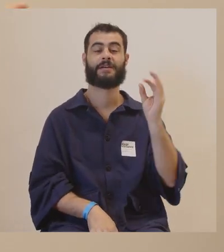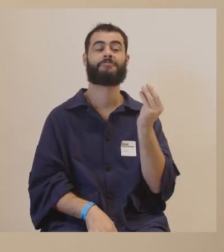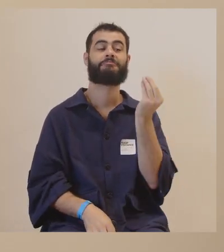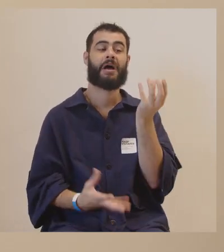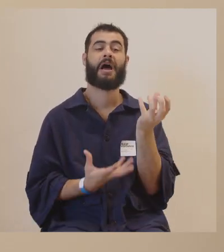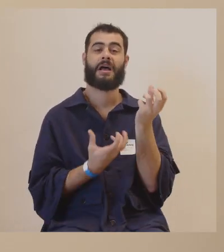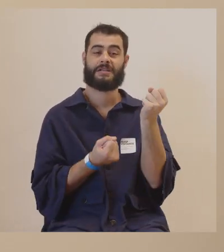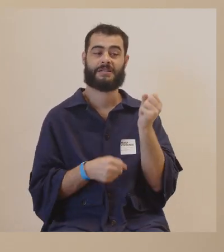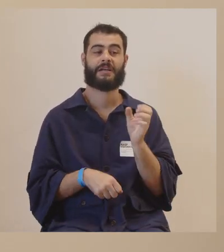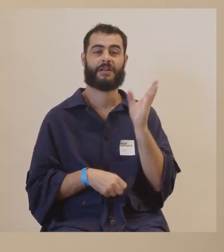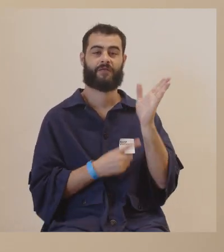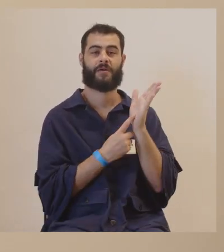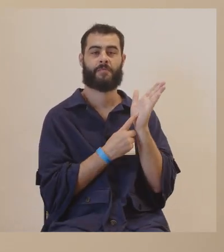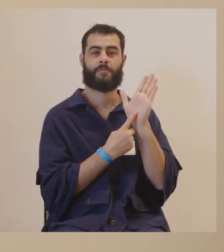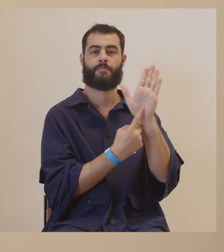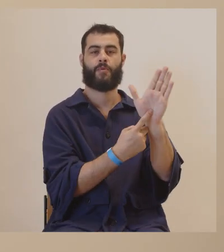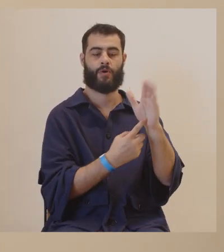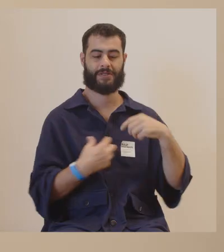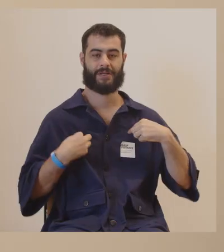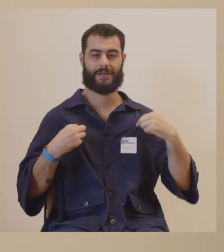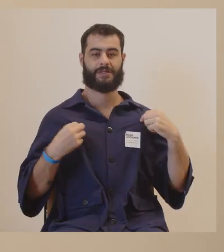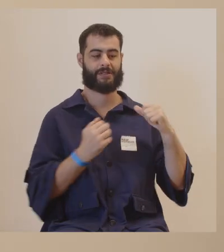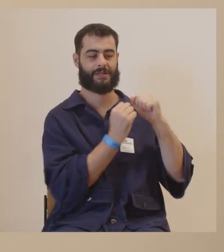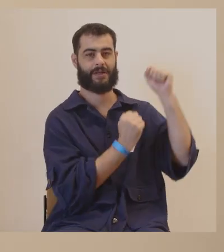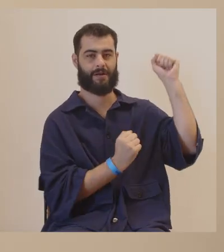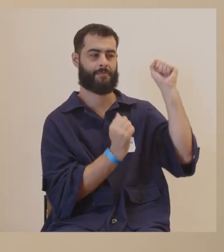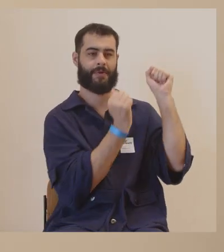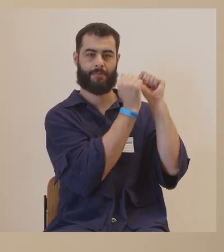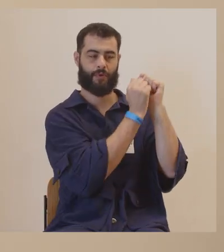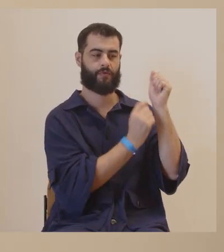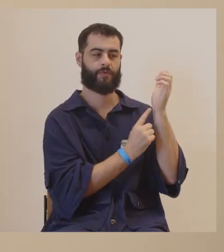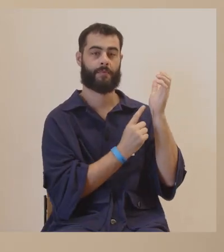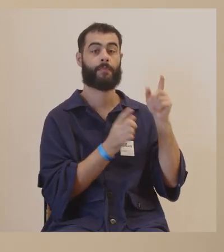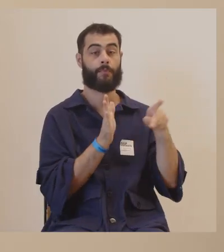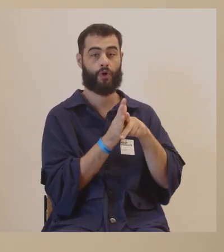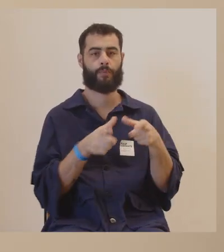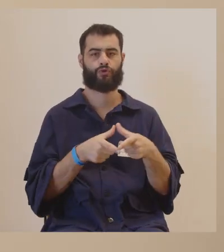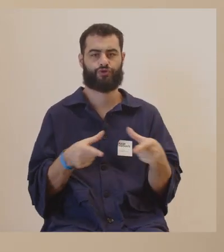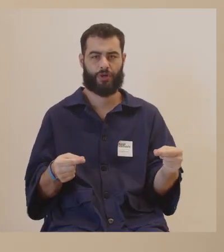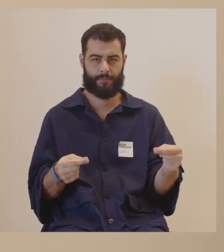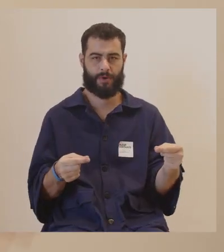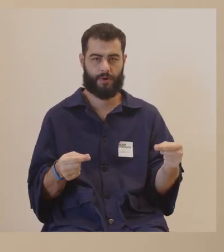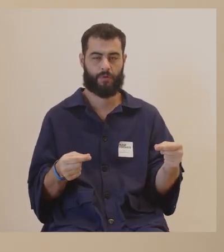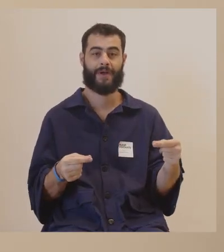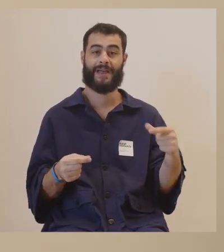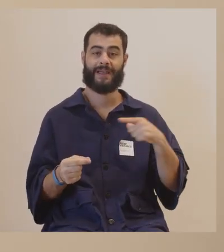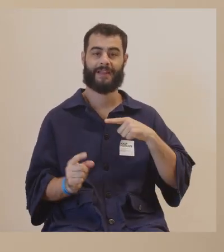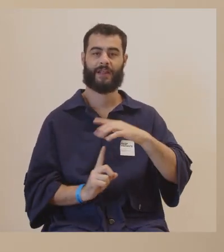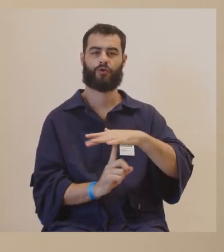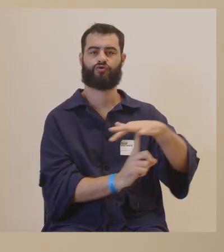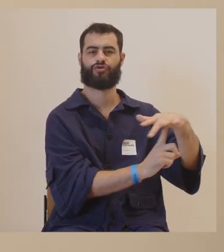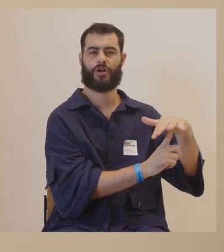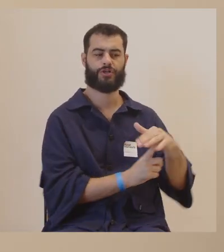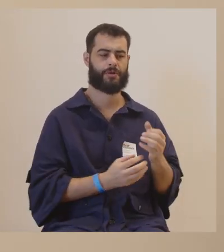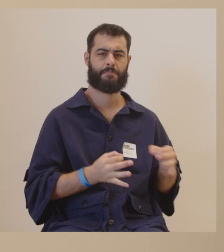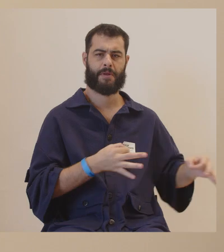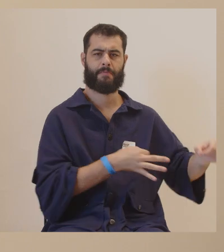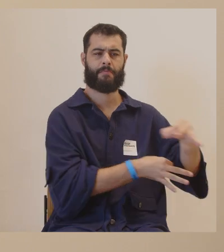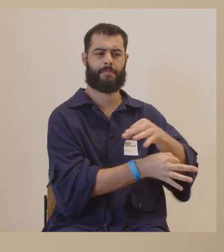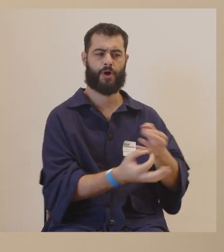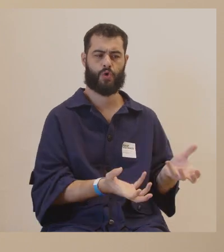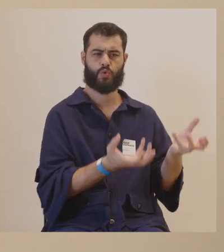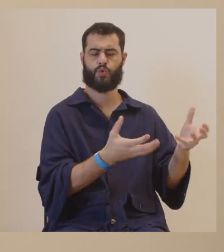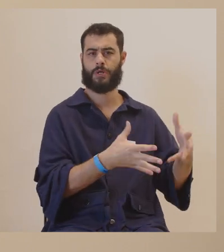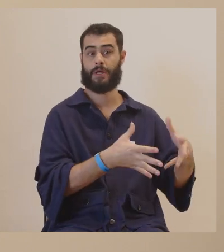sua coleção de estampas japonesas para todo mundo ver, cria um jardim imenso lá, que a gente vai falar a respeito dele, né, e pinta